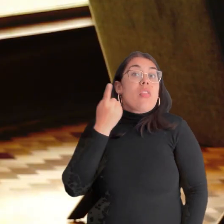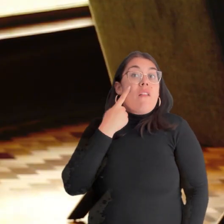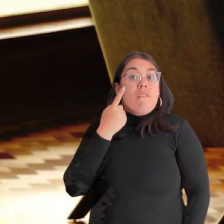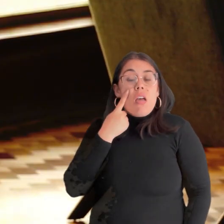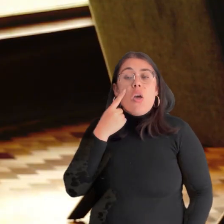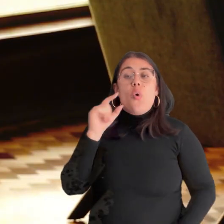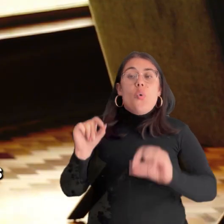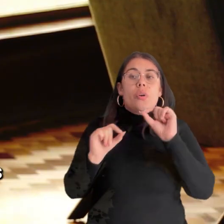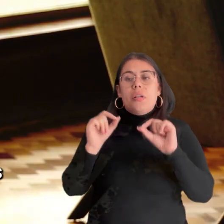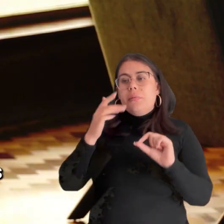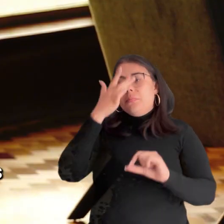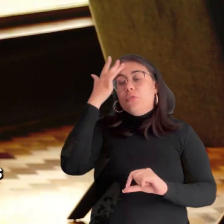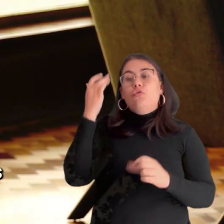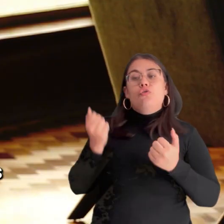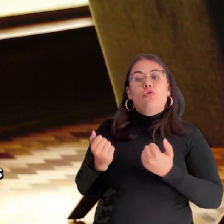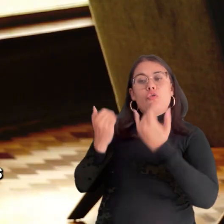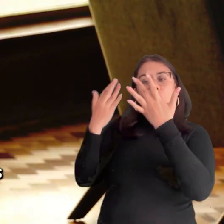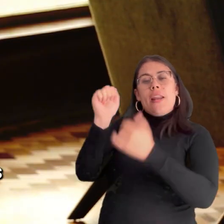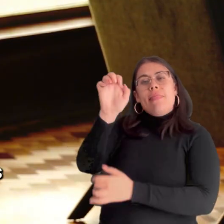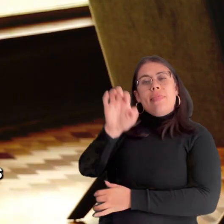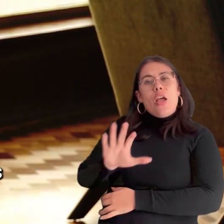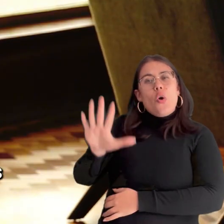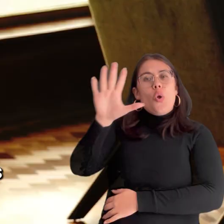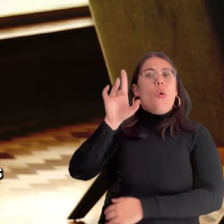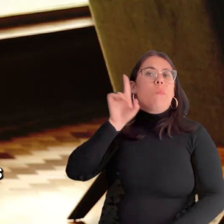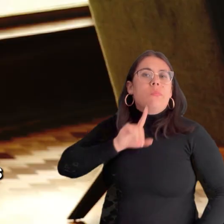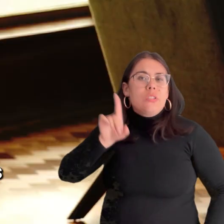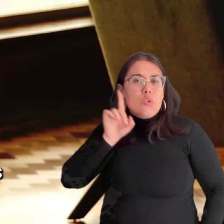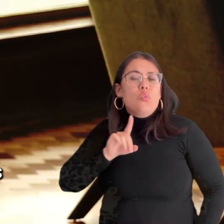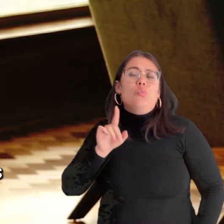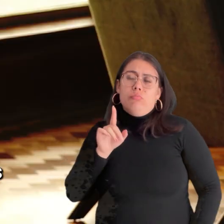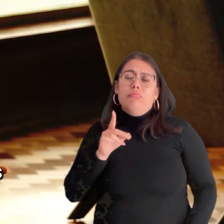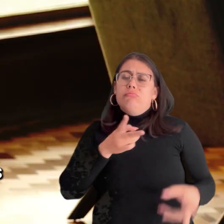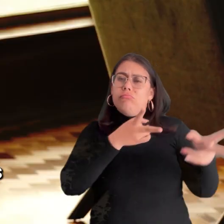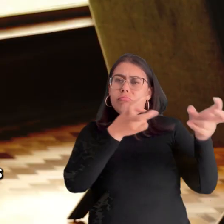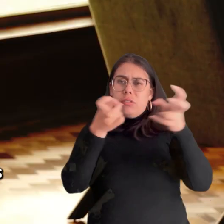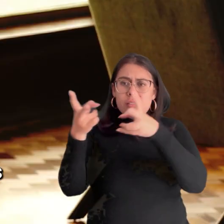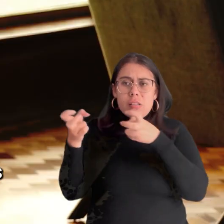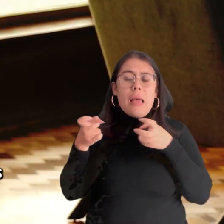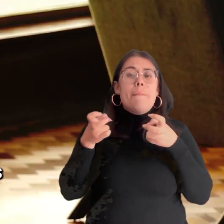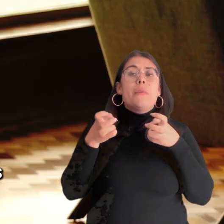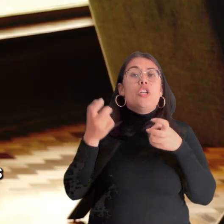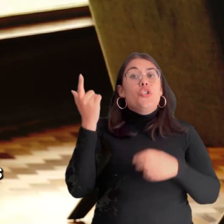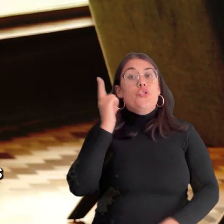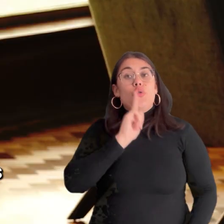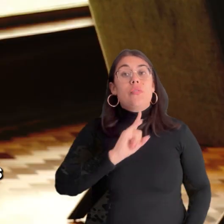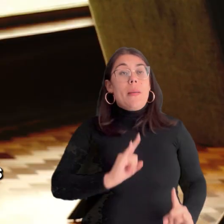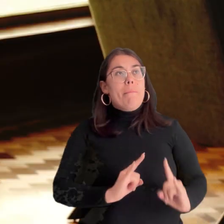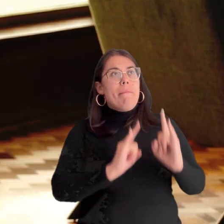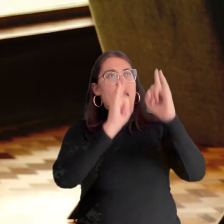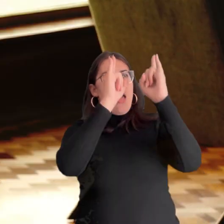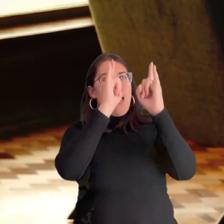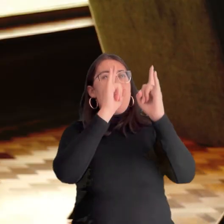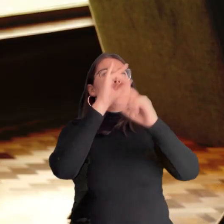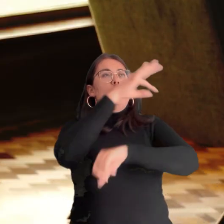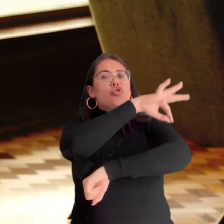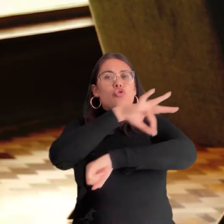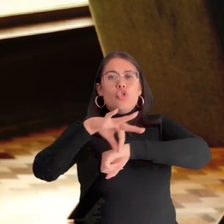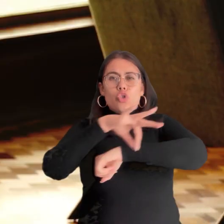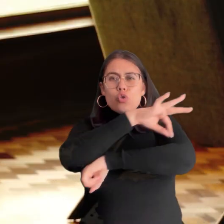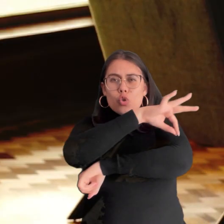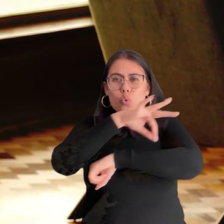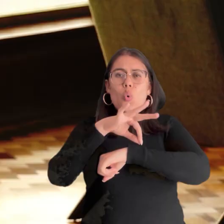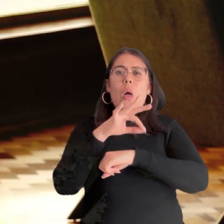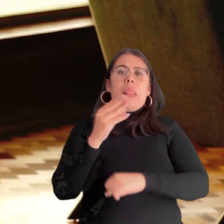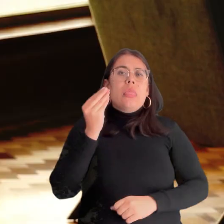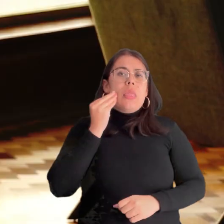Unidos, por exemplo, de recuperação dos imóveis arquitetônicos do jeito original, né? E isso torna-se um